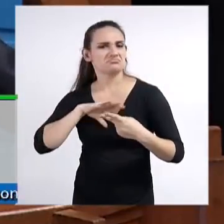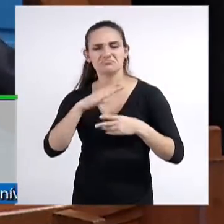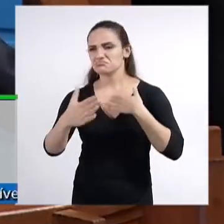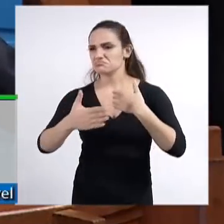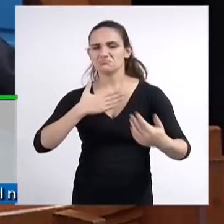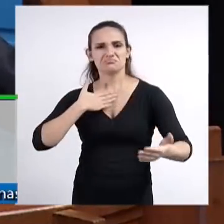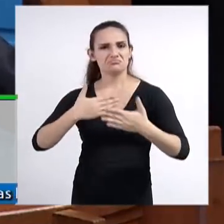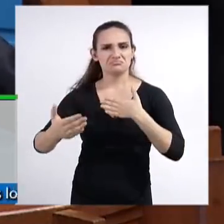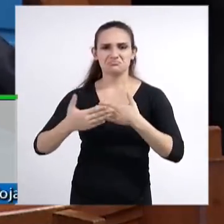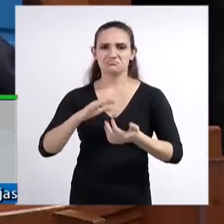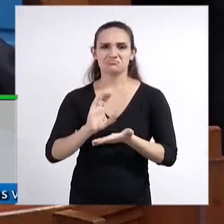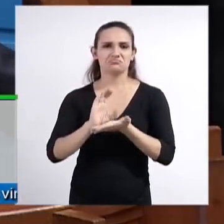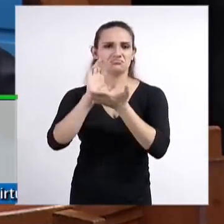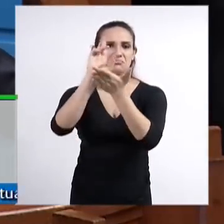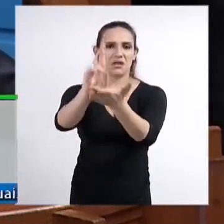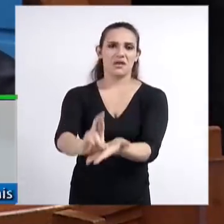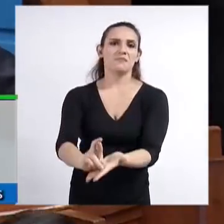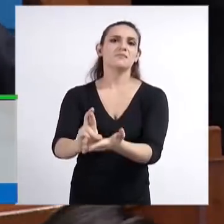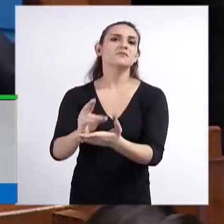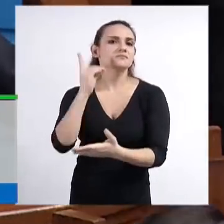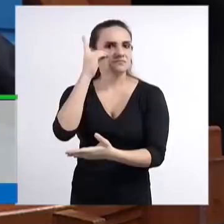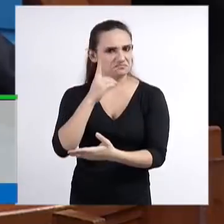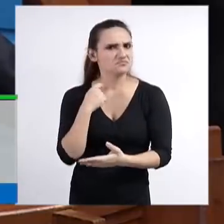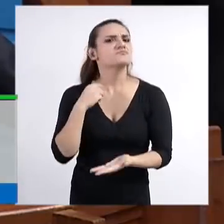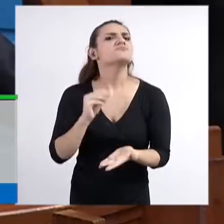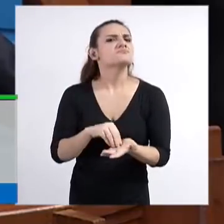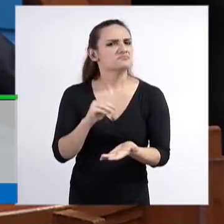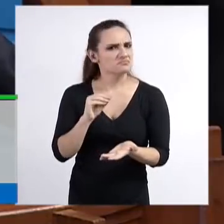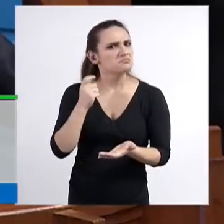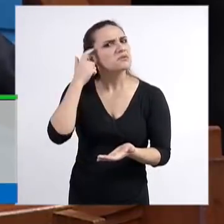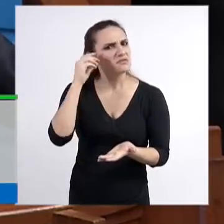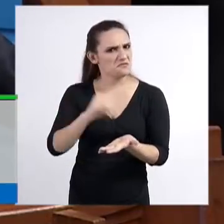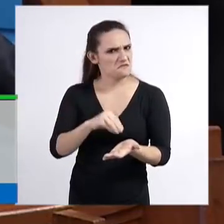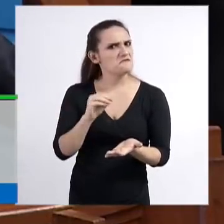representado. Então, eu achei um desrespeito.